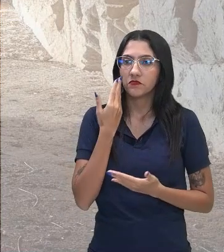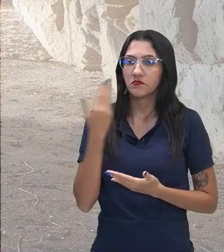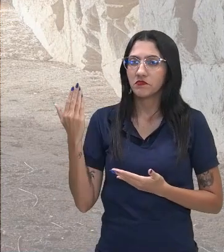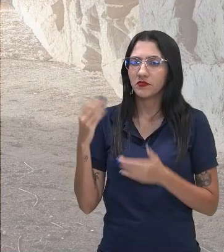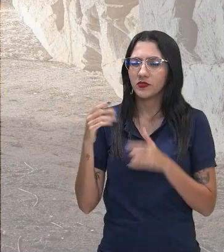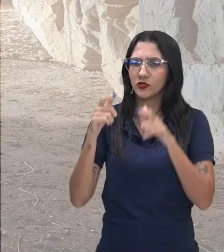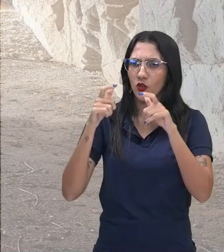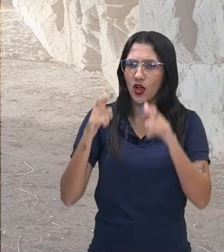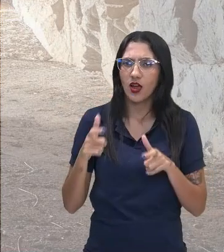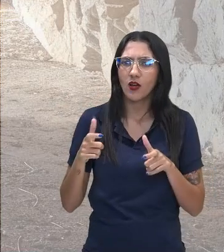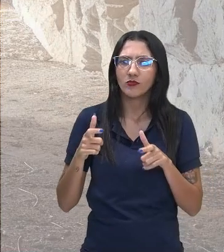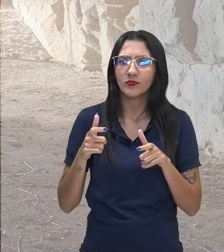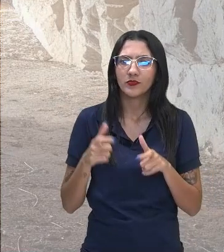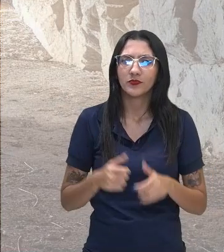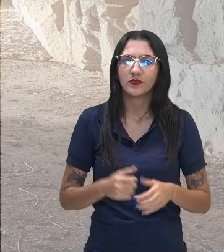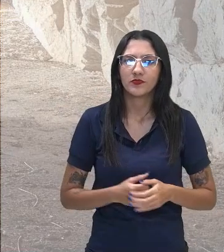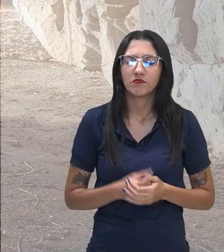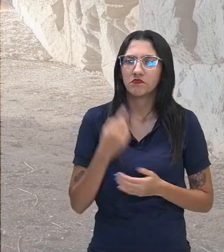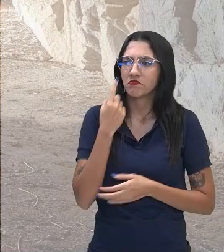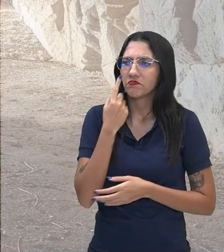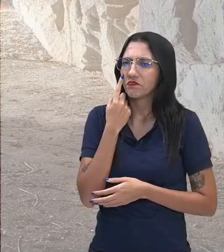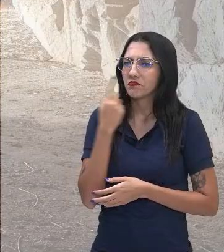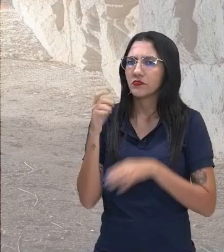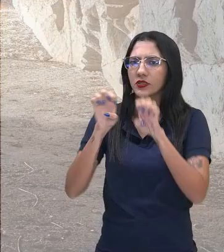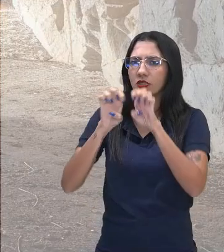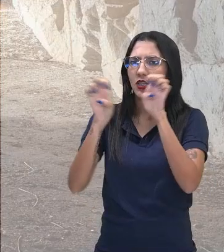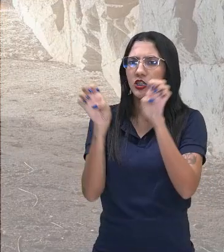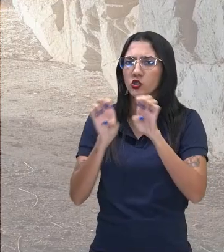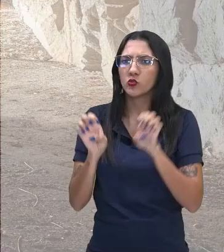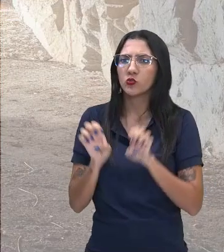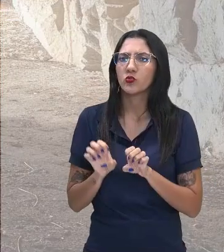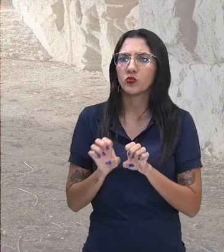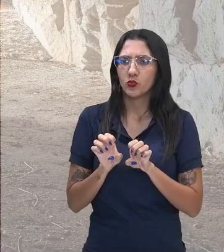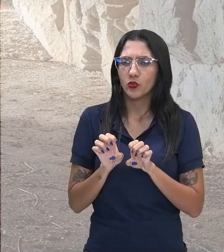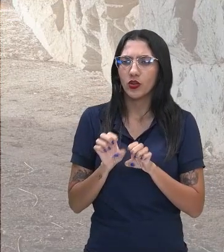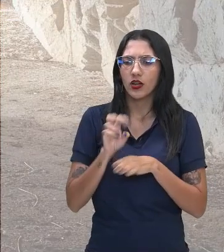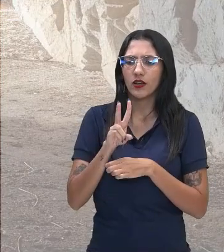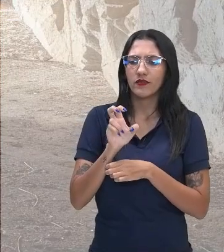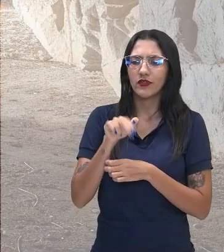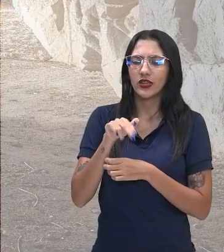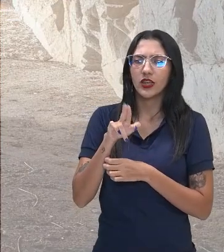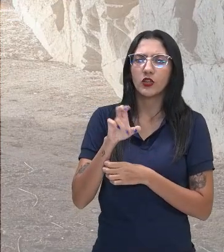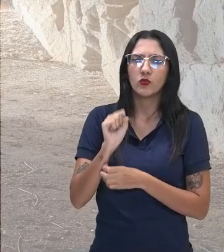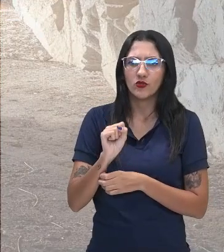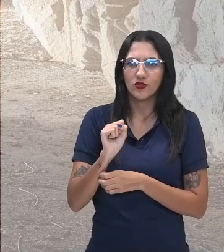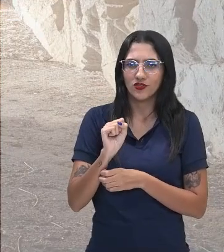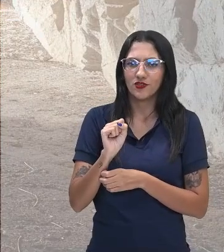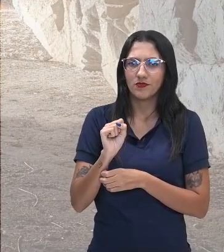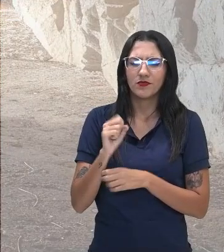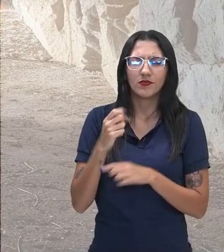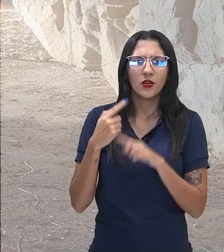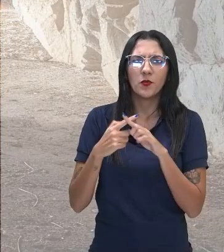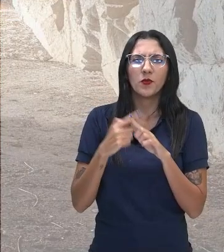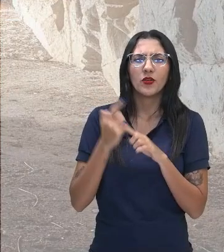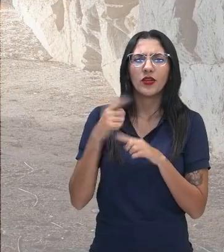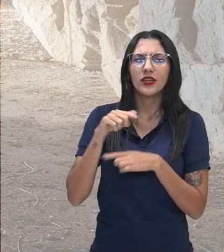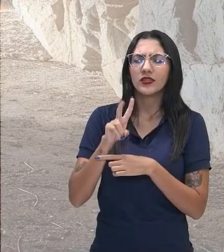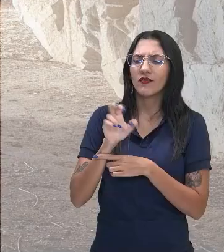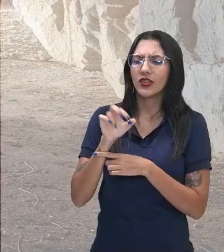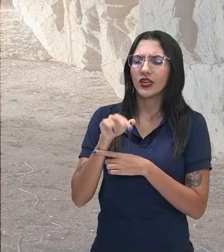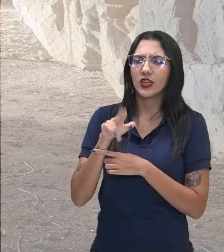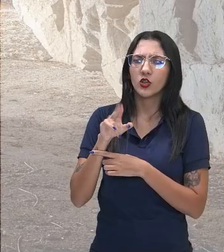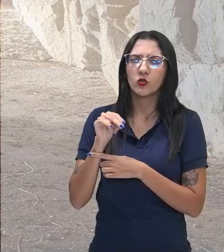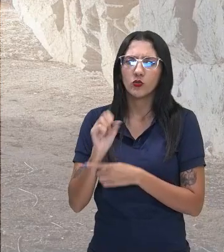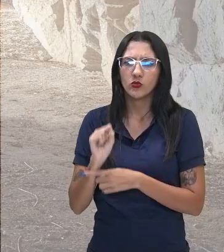e vou mostrar para vocês essa estatueta aqui, chamada de Vênus de Willendorf. Por que Vênus de Willendorf? Porque ela